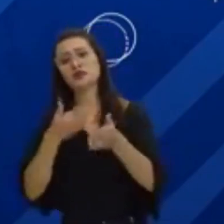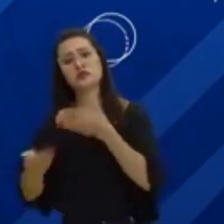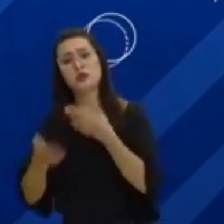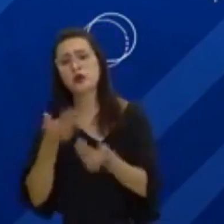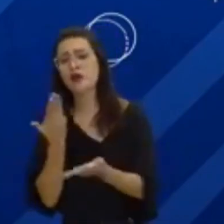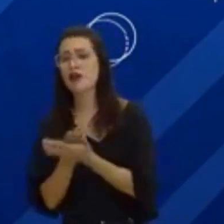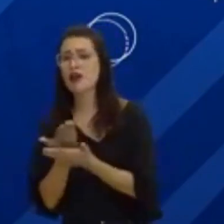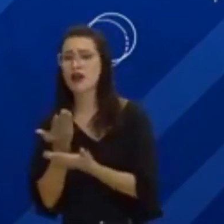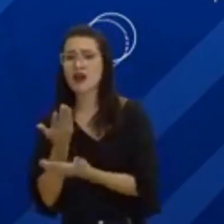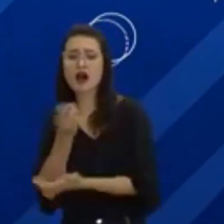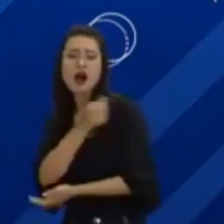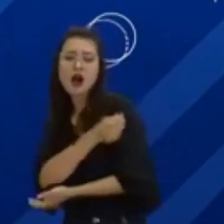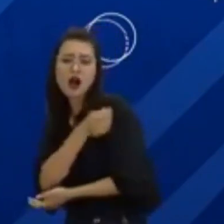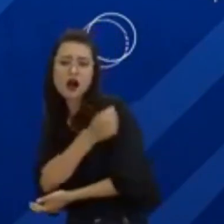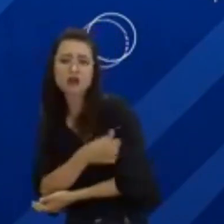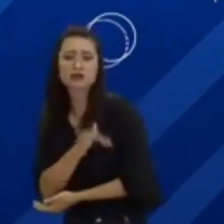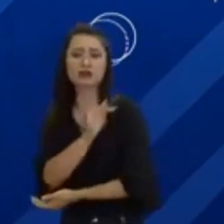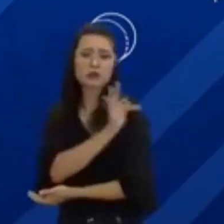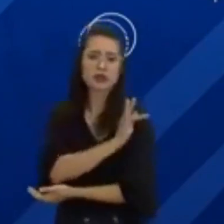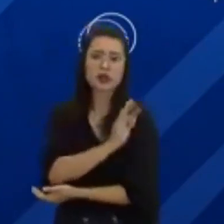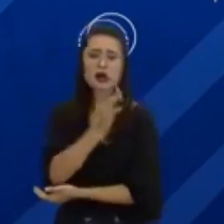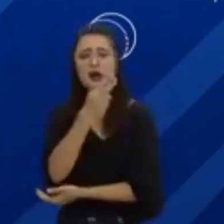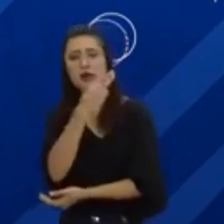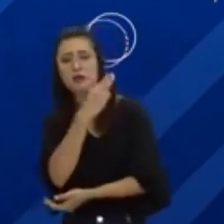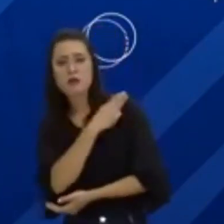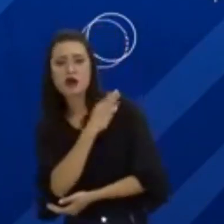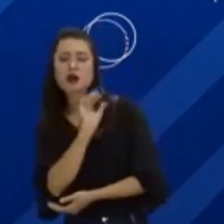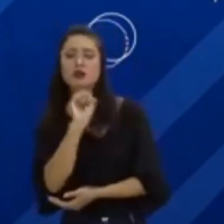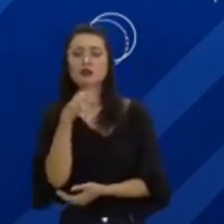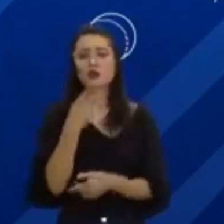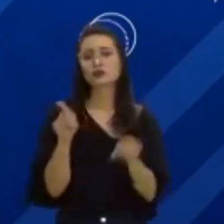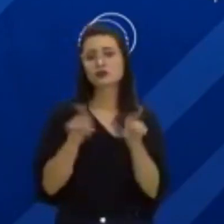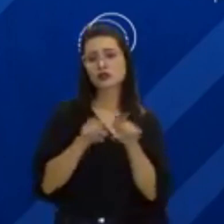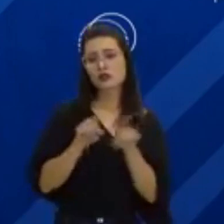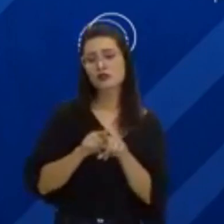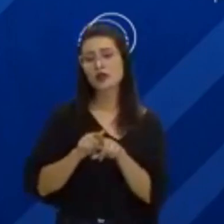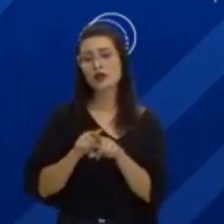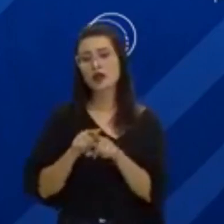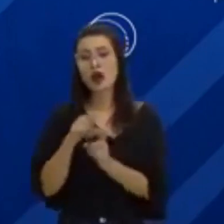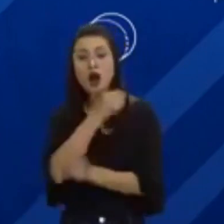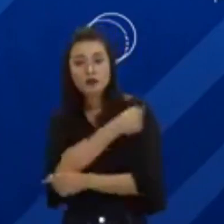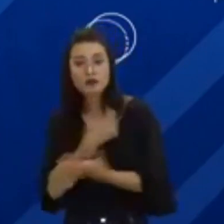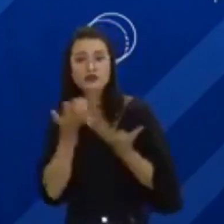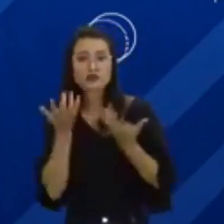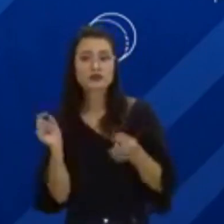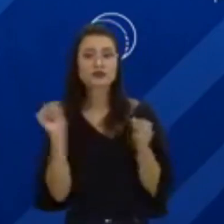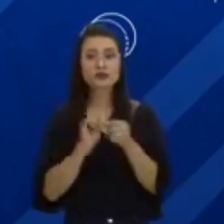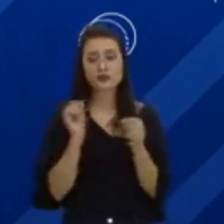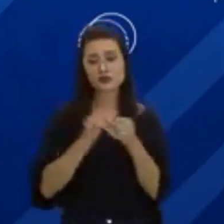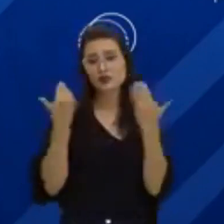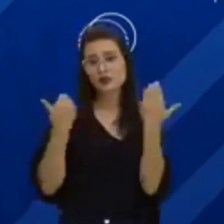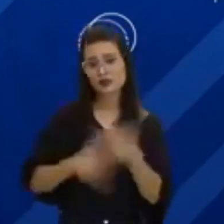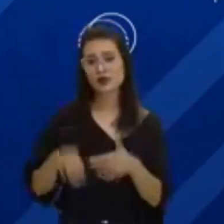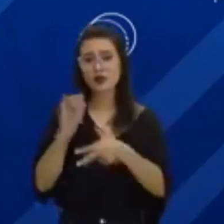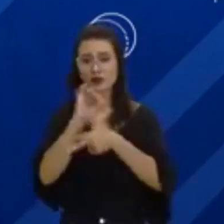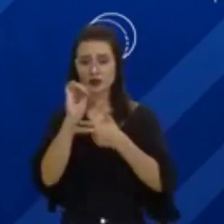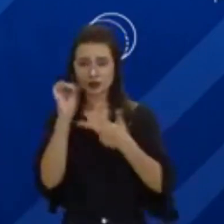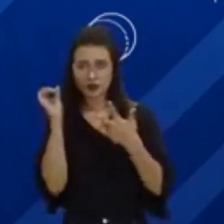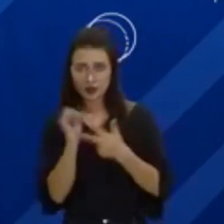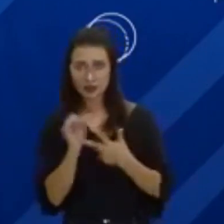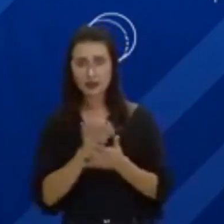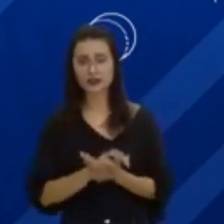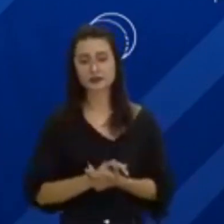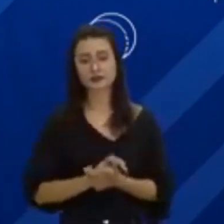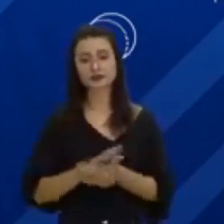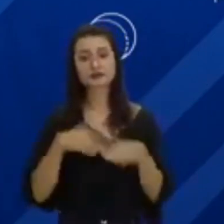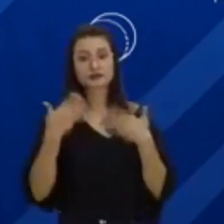pelos alunos do ensino fundamental, como pelos alunos do ensino médio e também para aqueles alunos que vão realizar a prova do Enem.